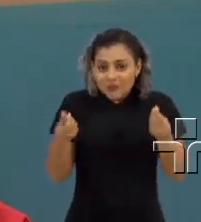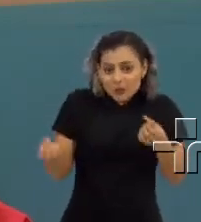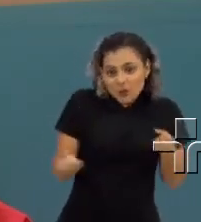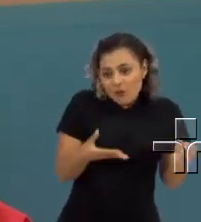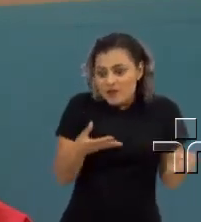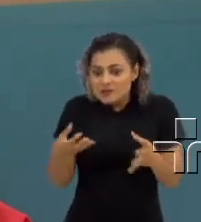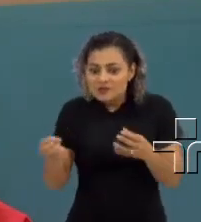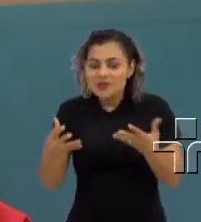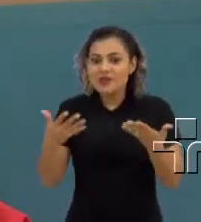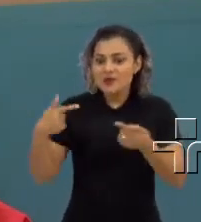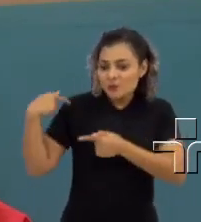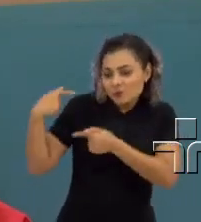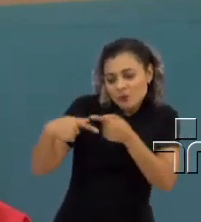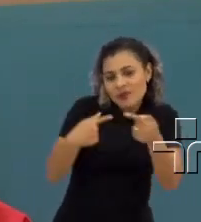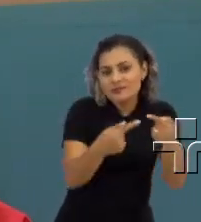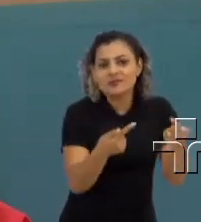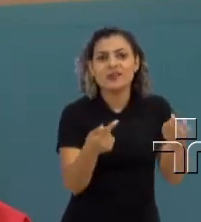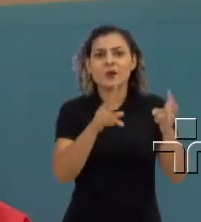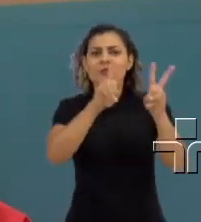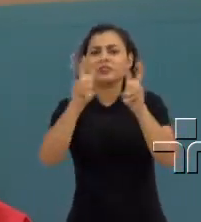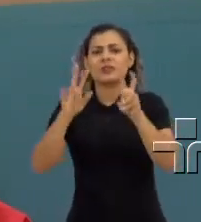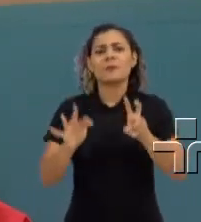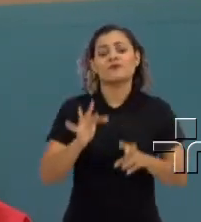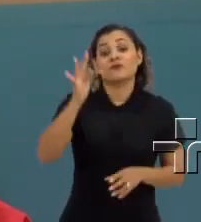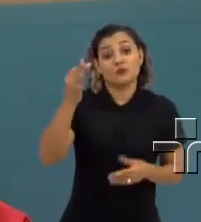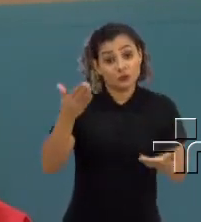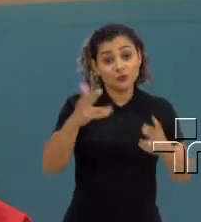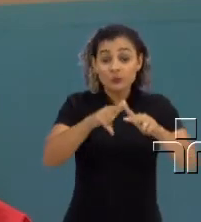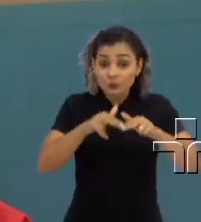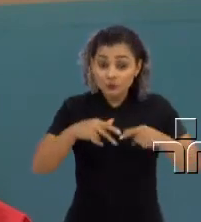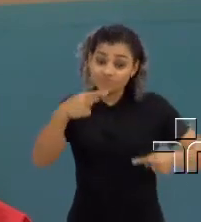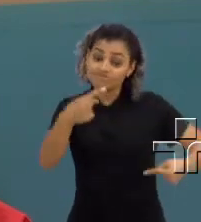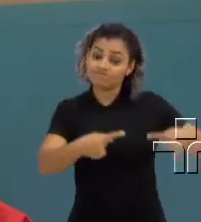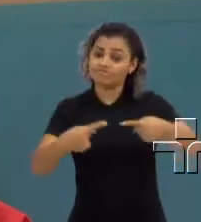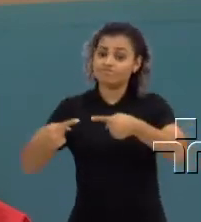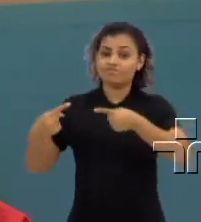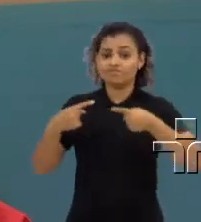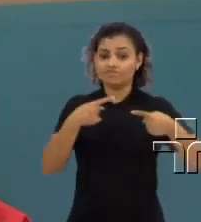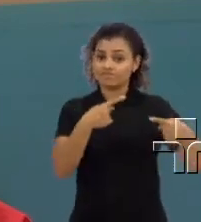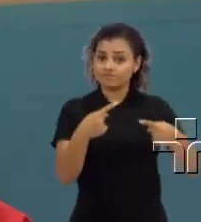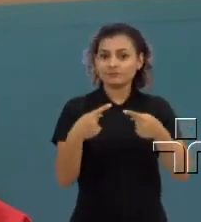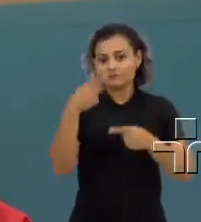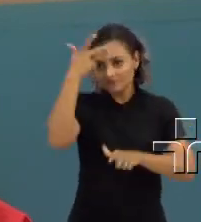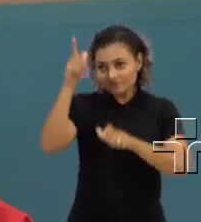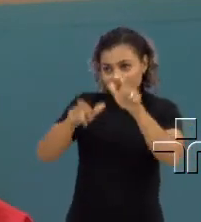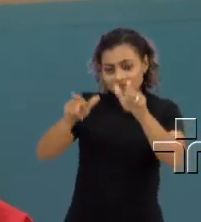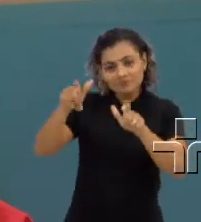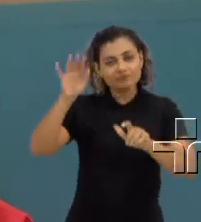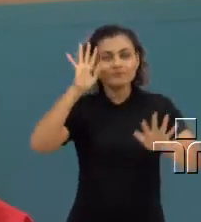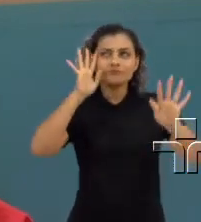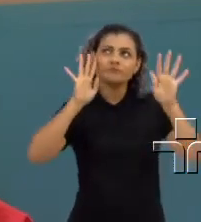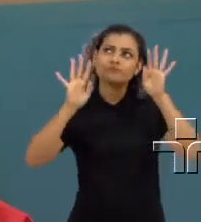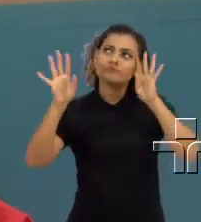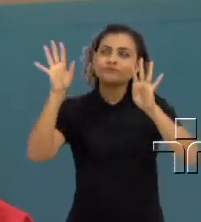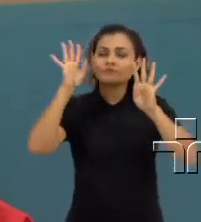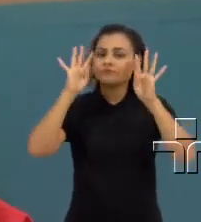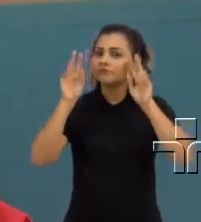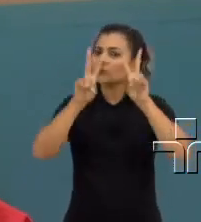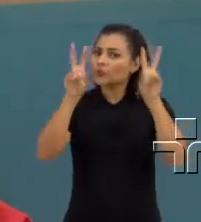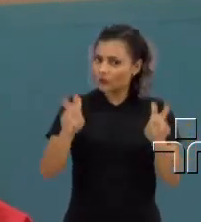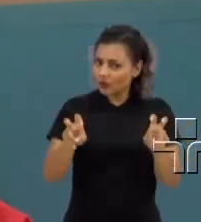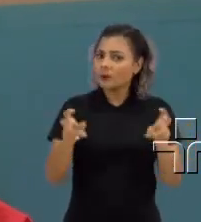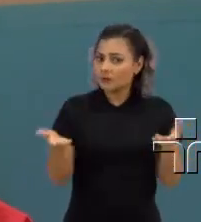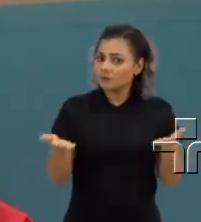inovação, as gerações, e trazer essa discussão para que as pessoas possam refletir sobre isso, sobre o